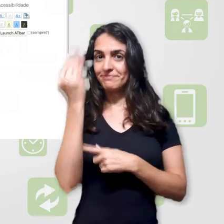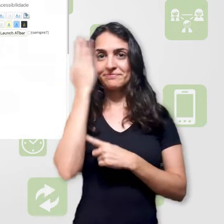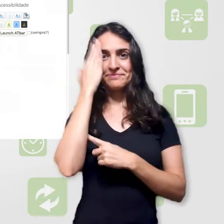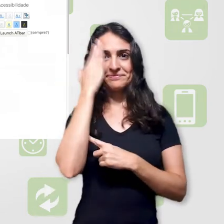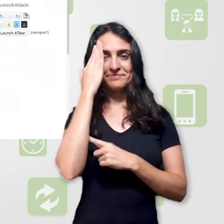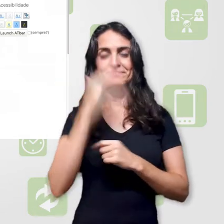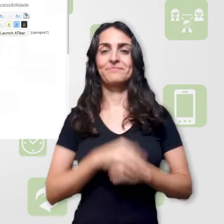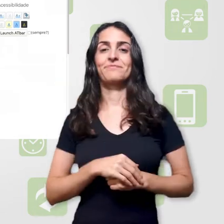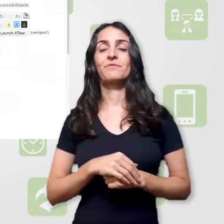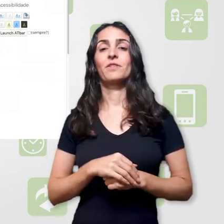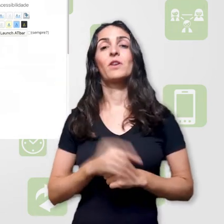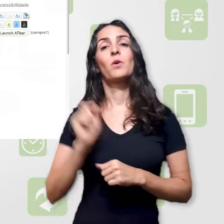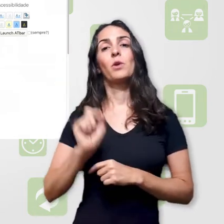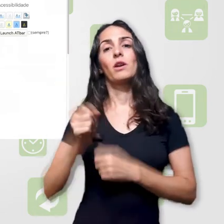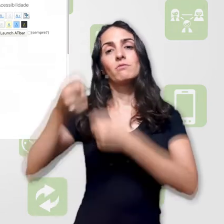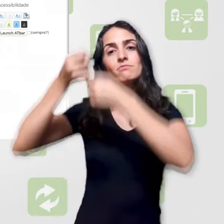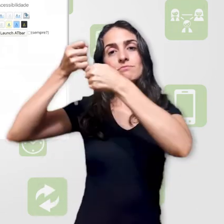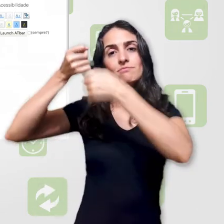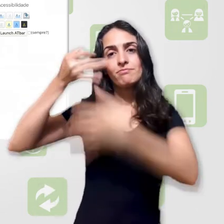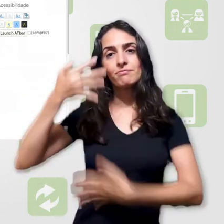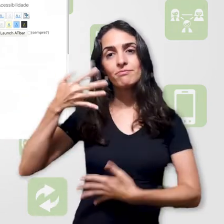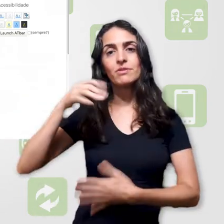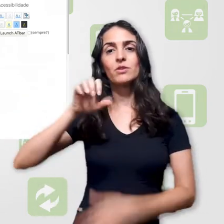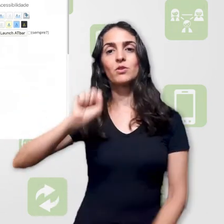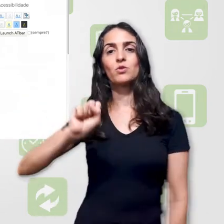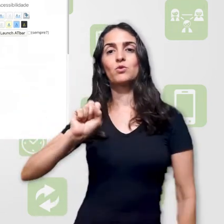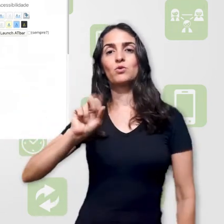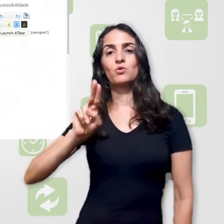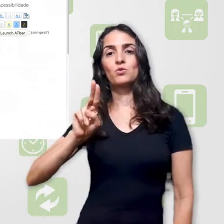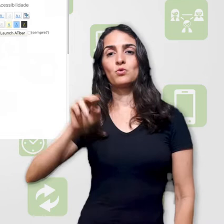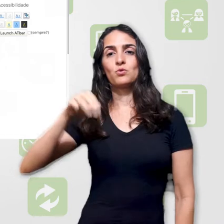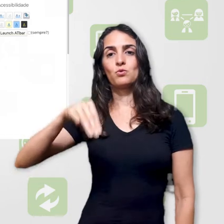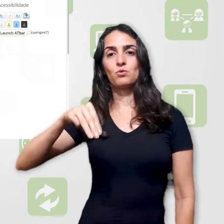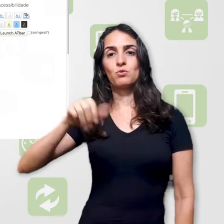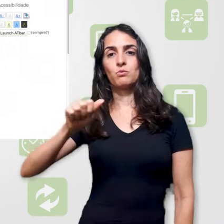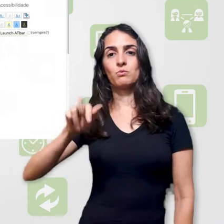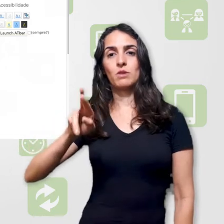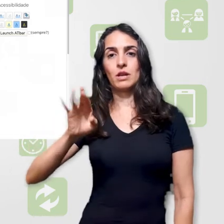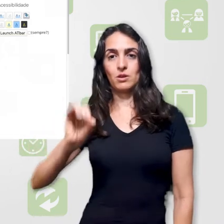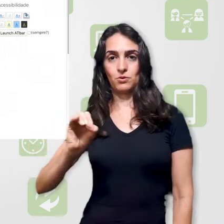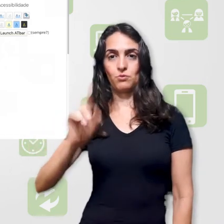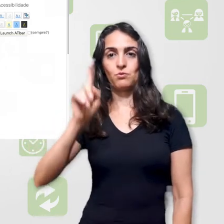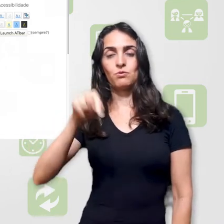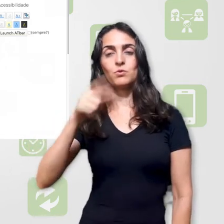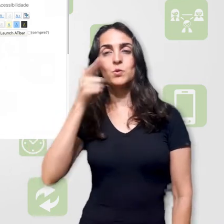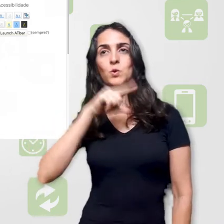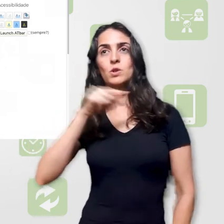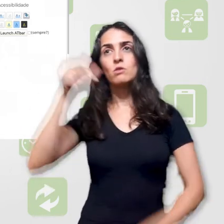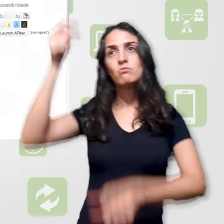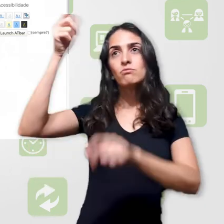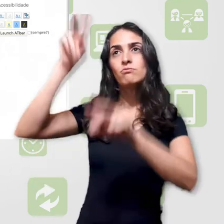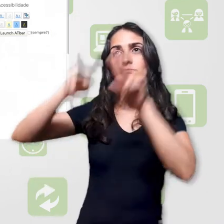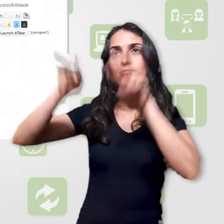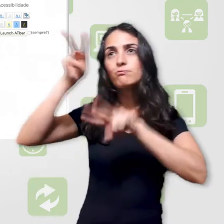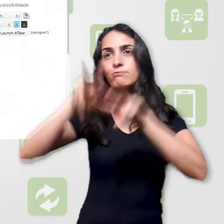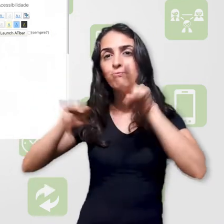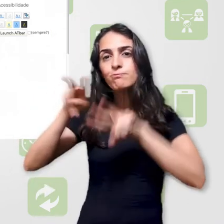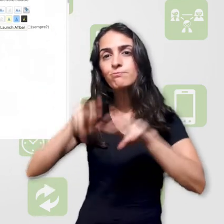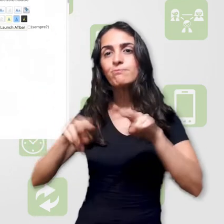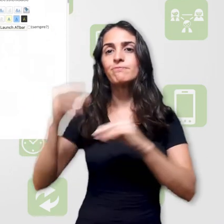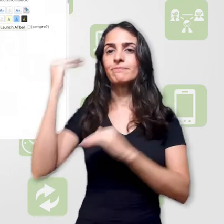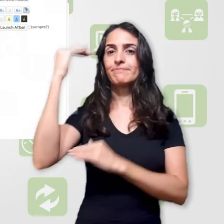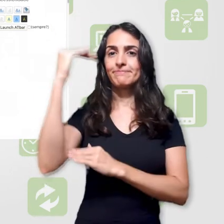aqui a primeira delas vai direita é o Sumário tá certo o Sumário vai permitir você navegar pelo livro